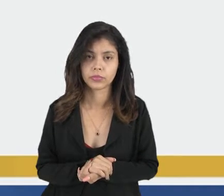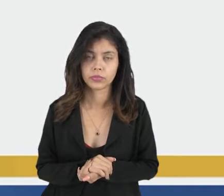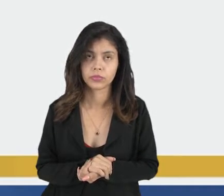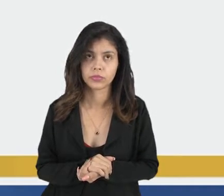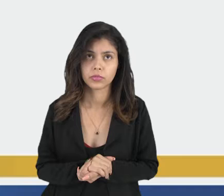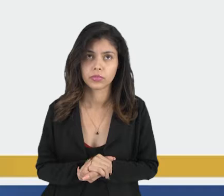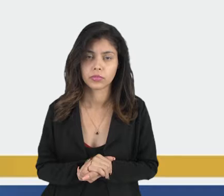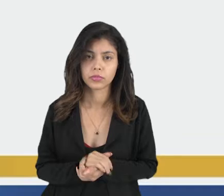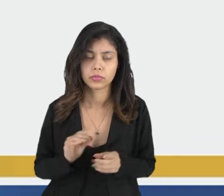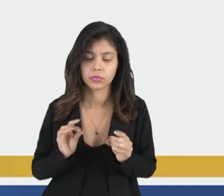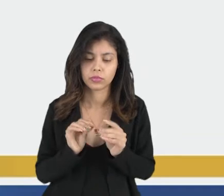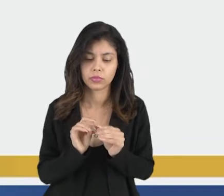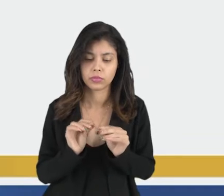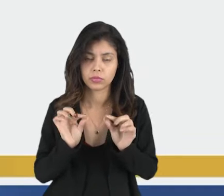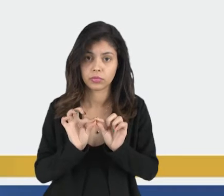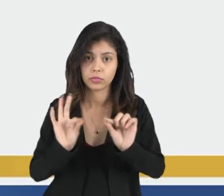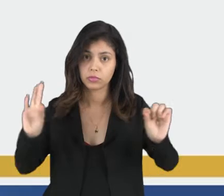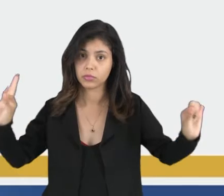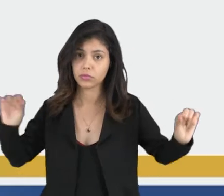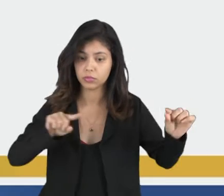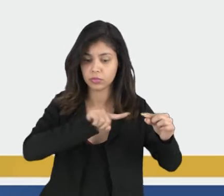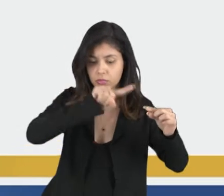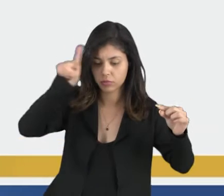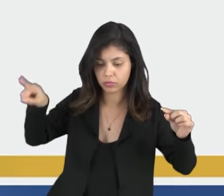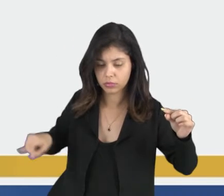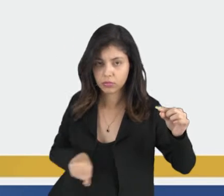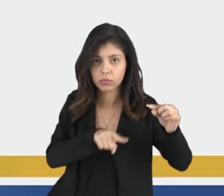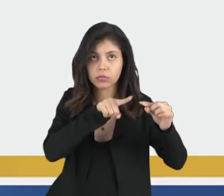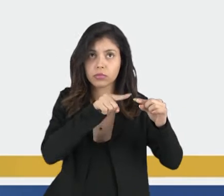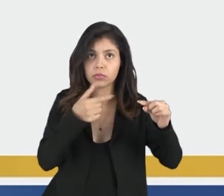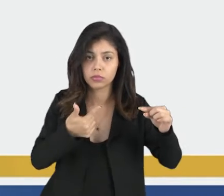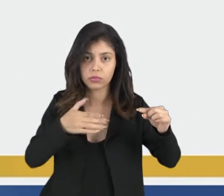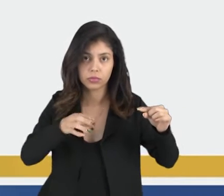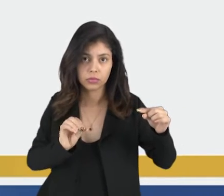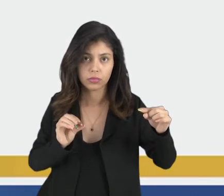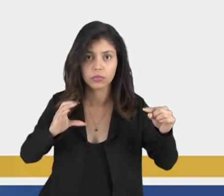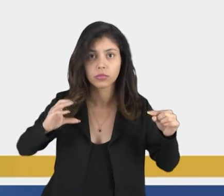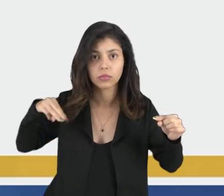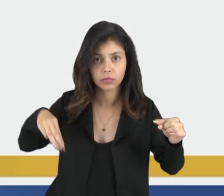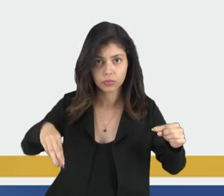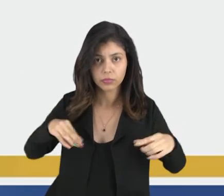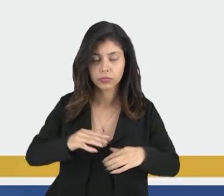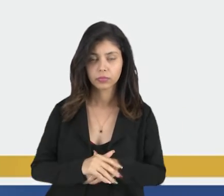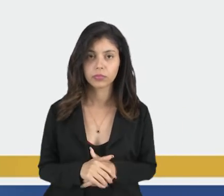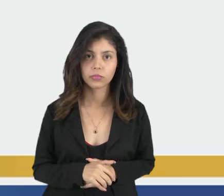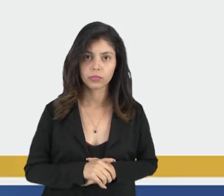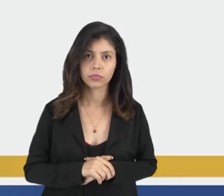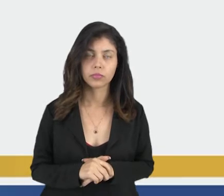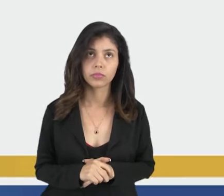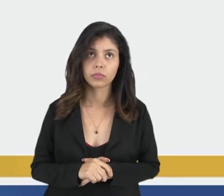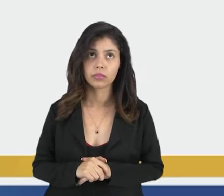de uma circunferência que possui o diâmetro igual a 20 centímetros.